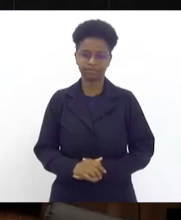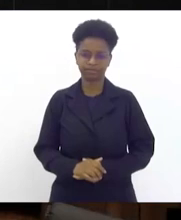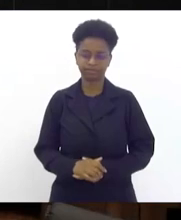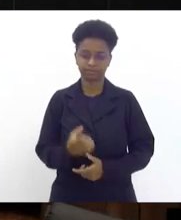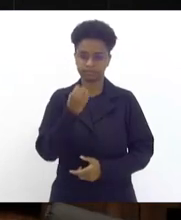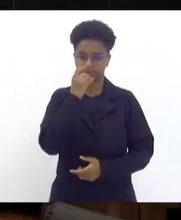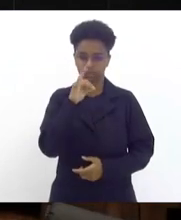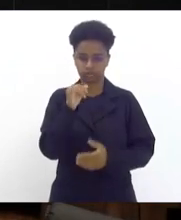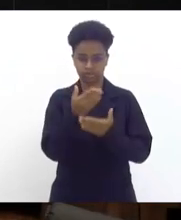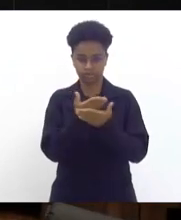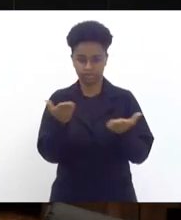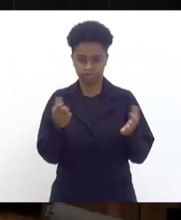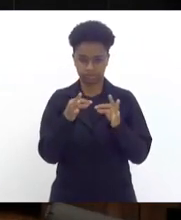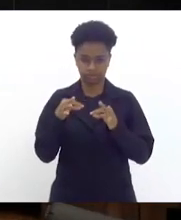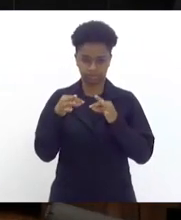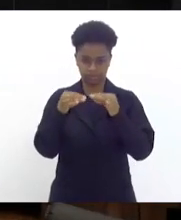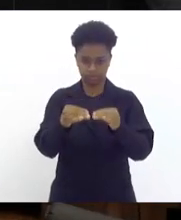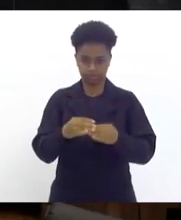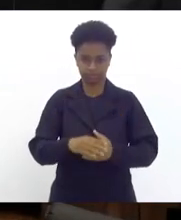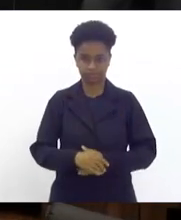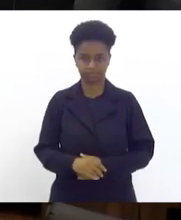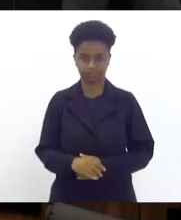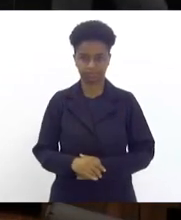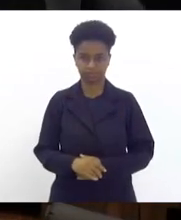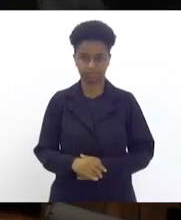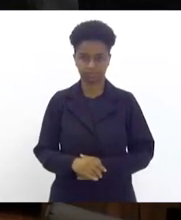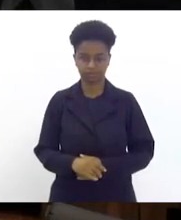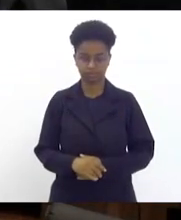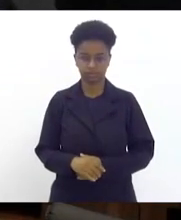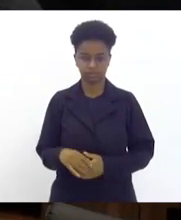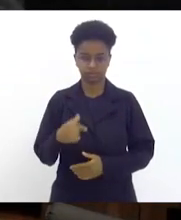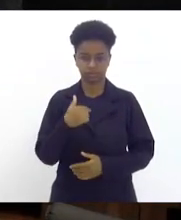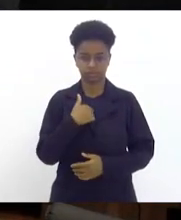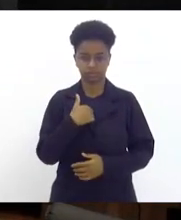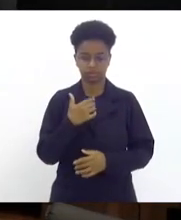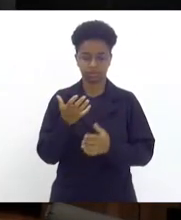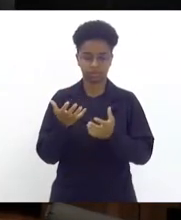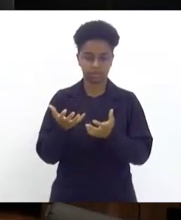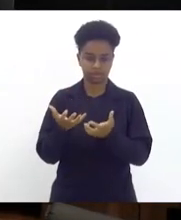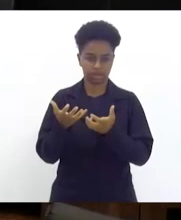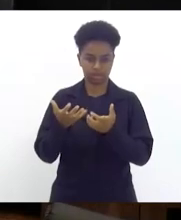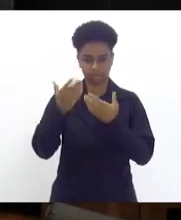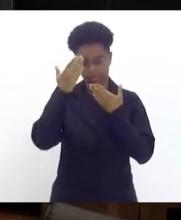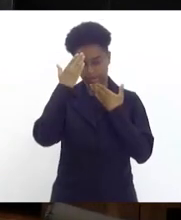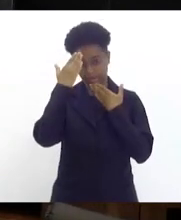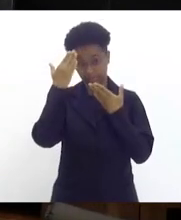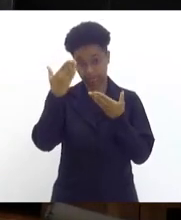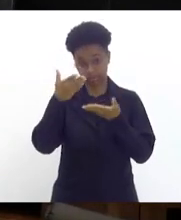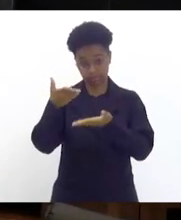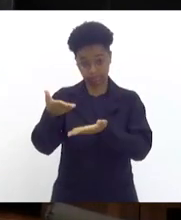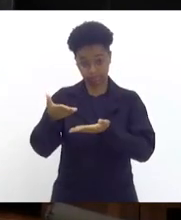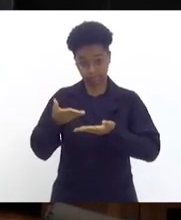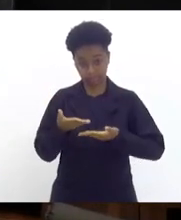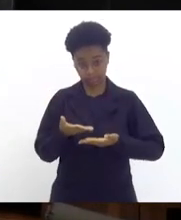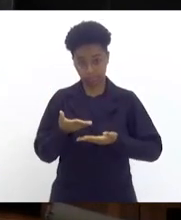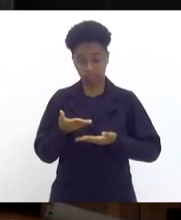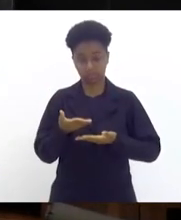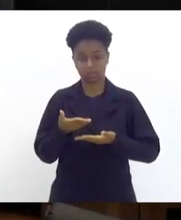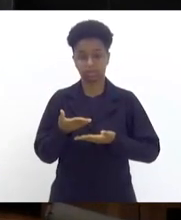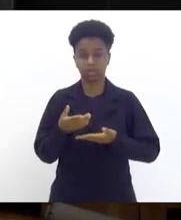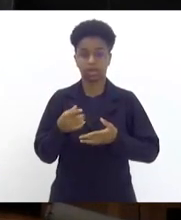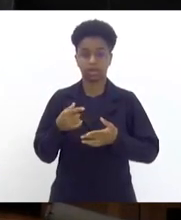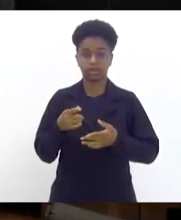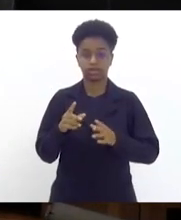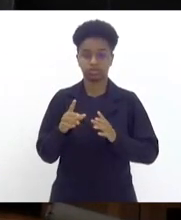bom dia a todos e todos eu gostaria de agradecer o convite em nome da Defensoria